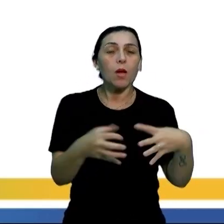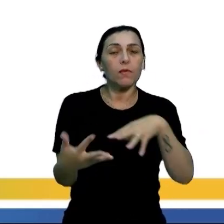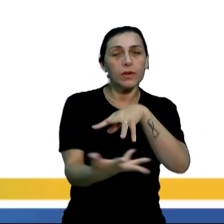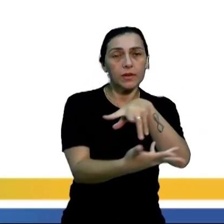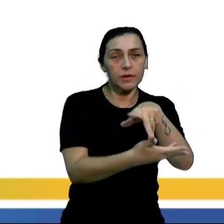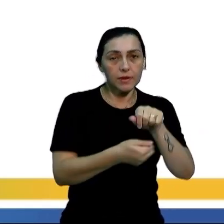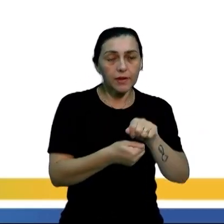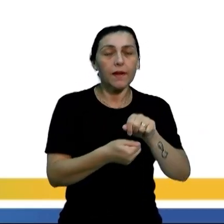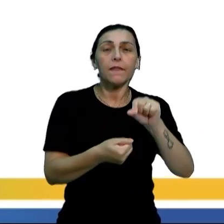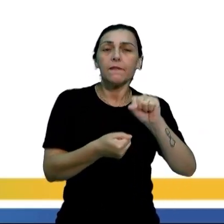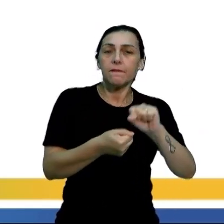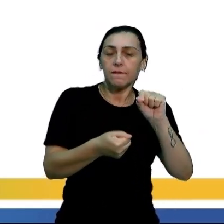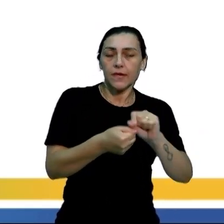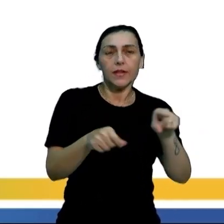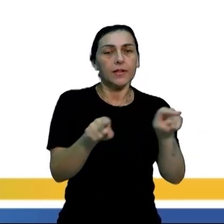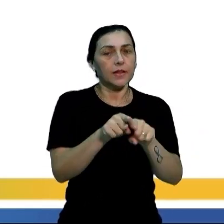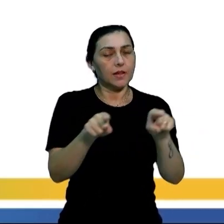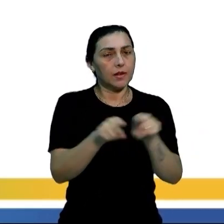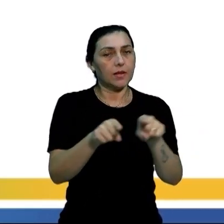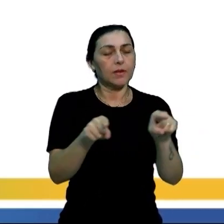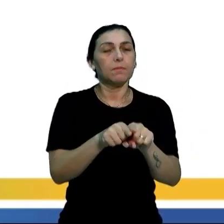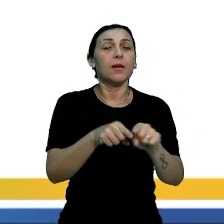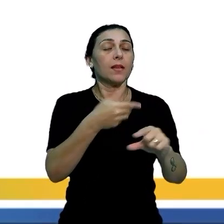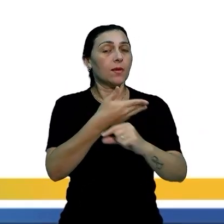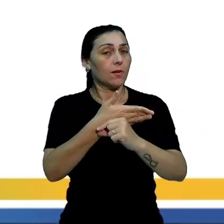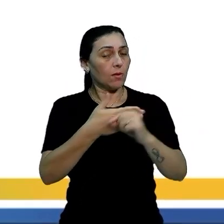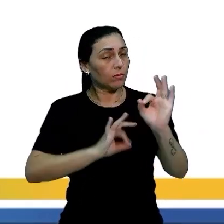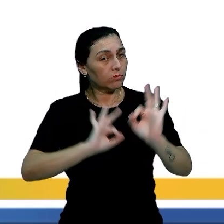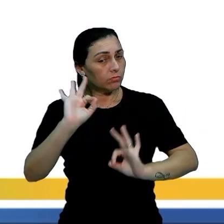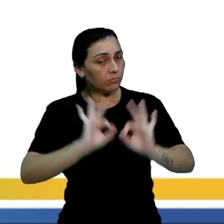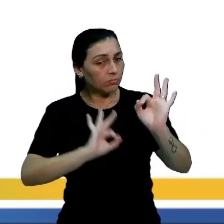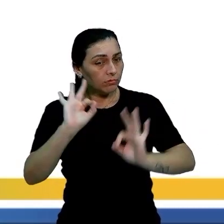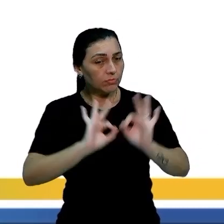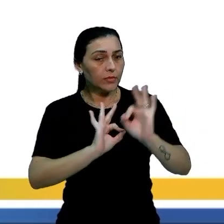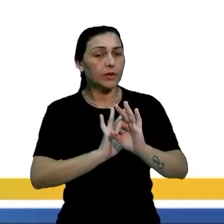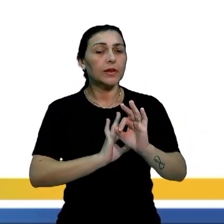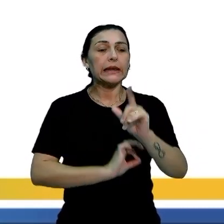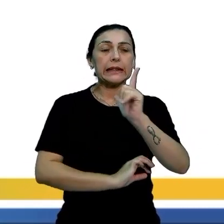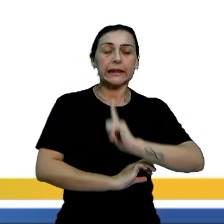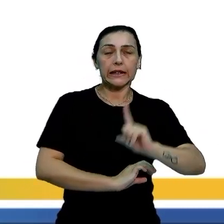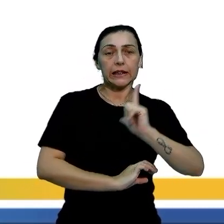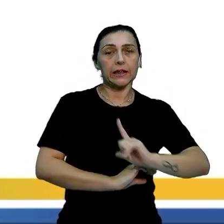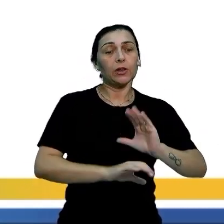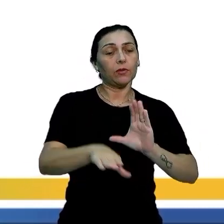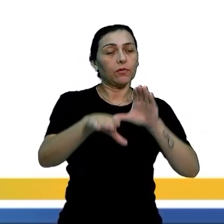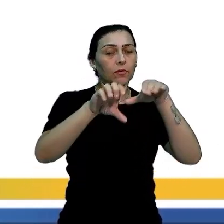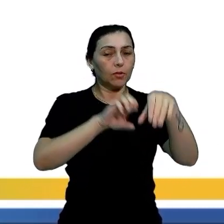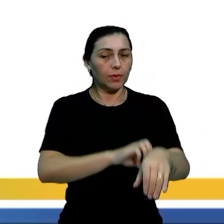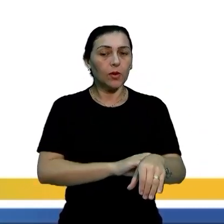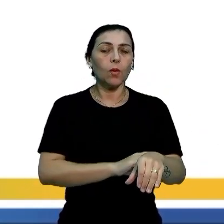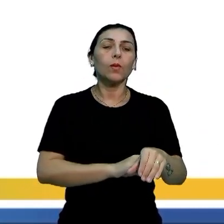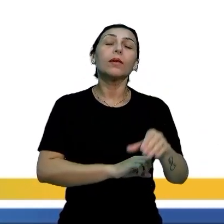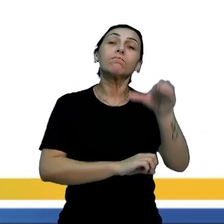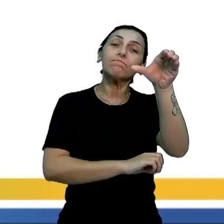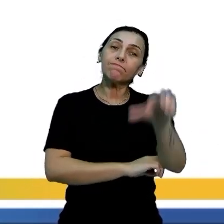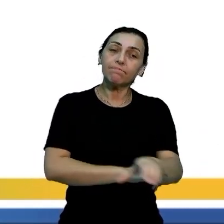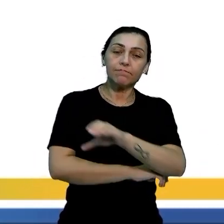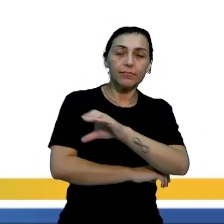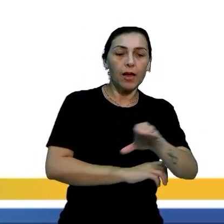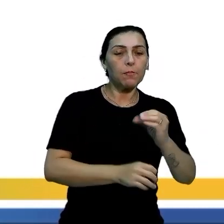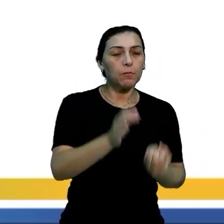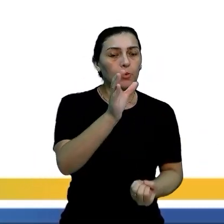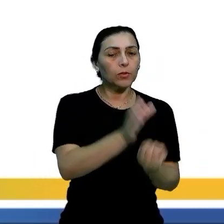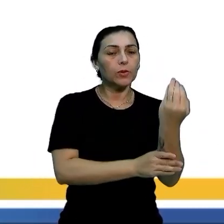produzidas também obras de cunho pedagógico e moral, a chamada literatura de formação ou de